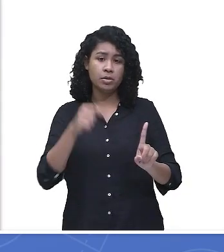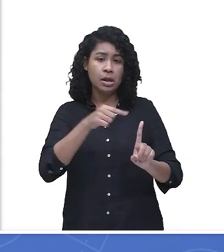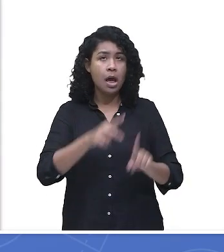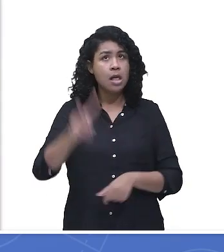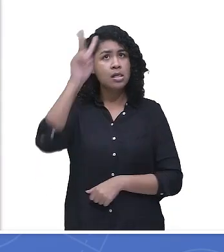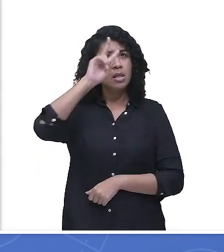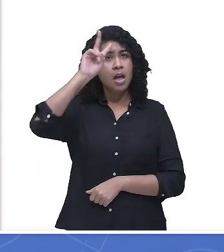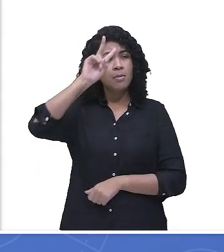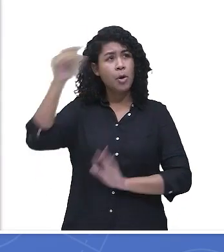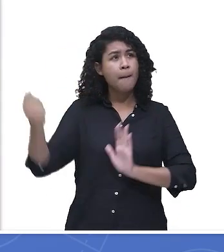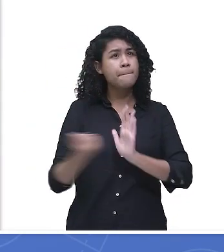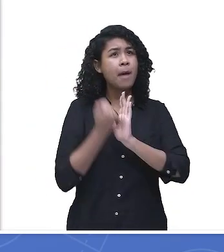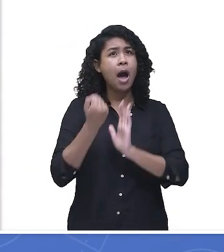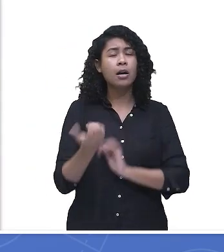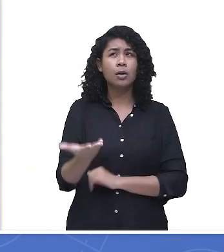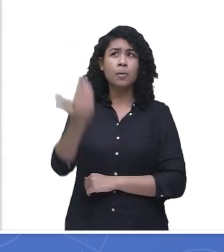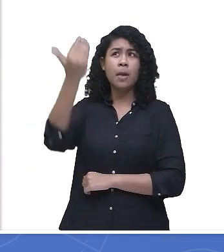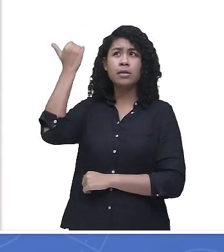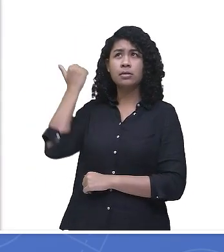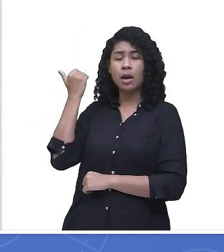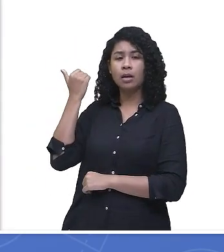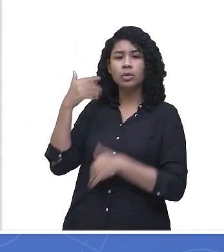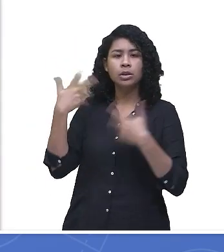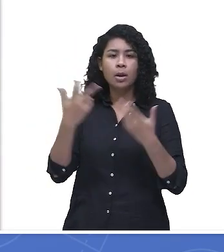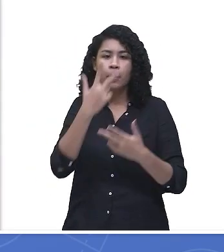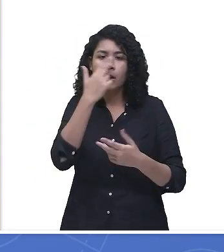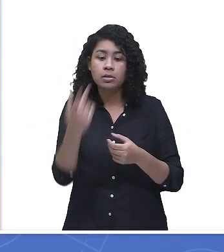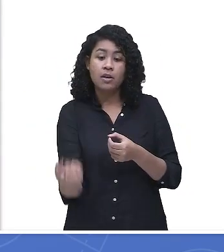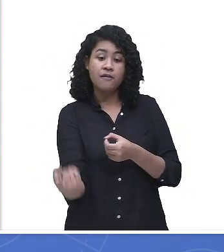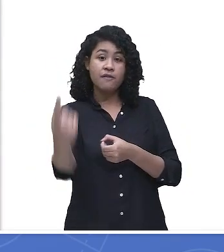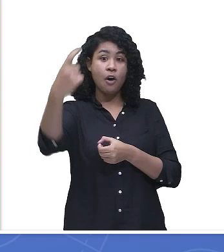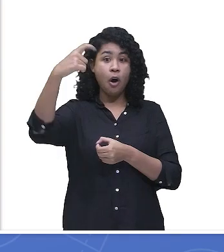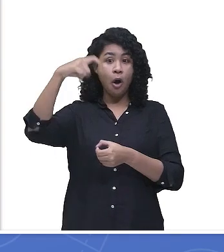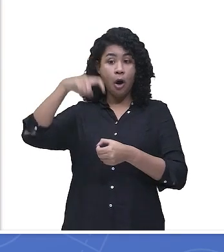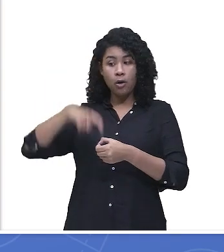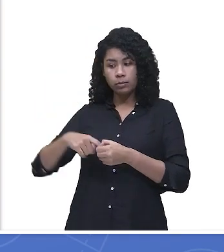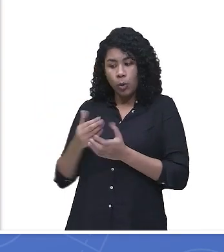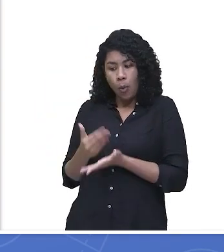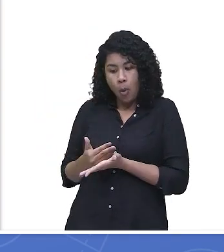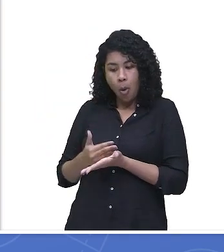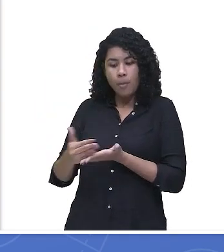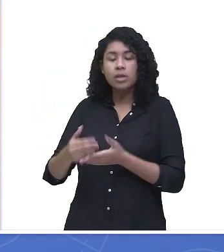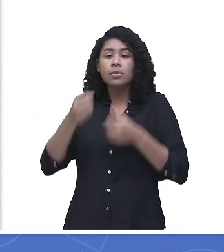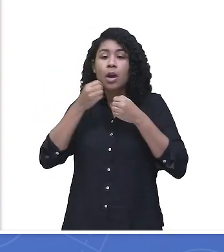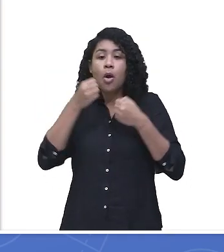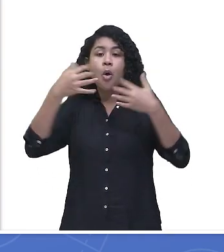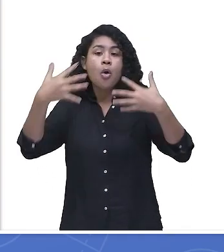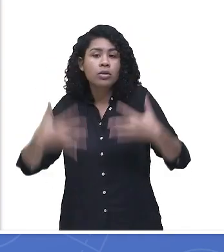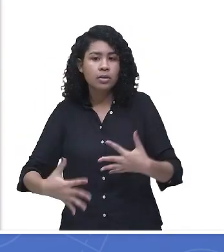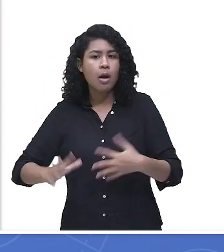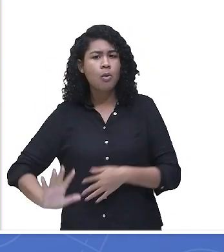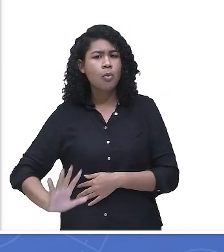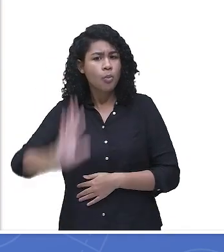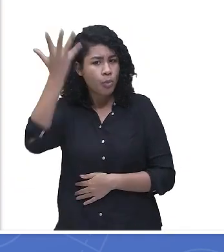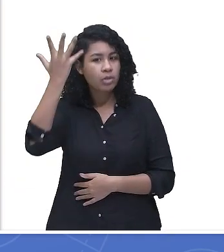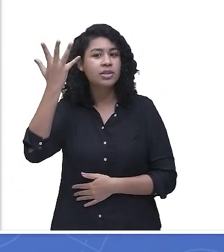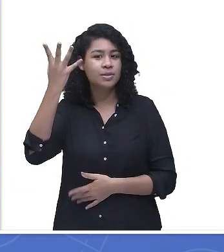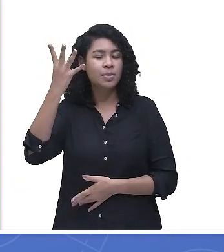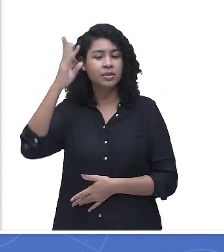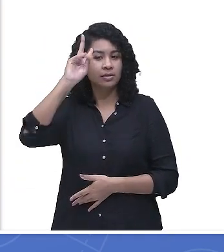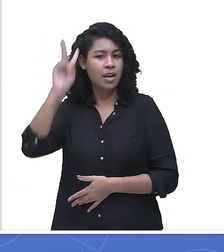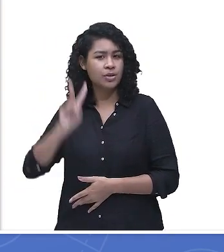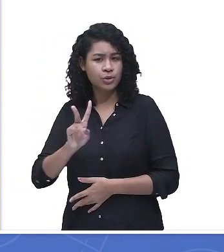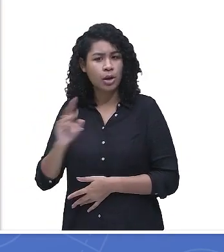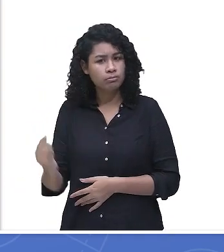nesse momento? A história volta ao momento anterior para contar um fato que já aconteceu,